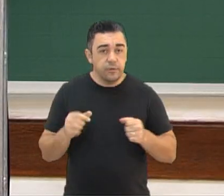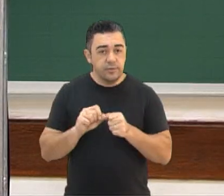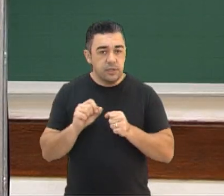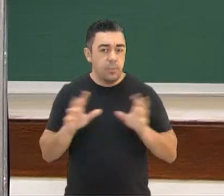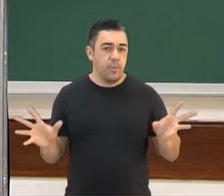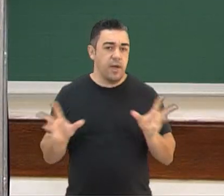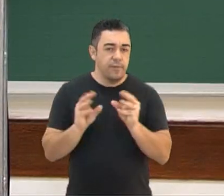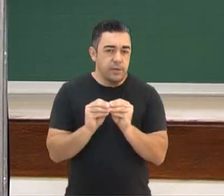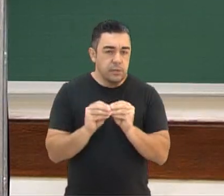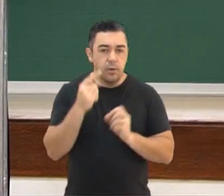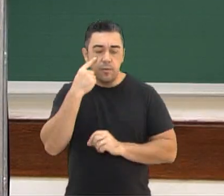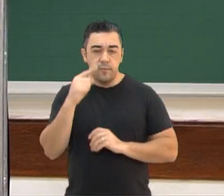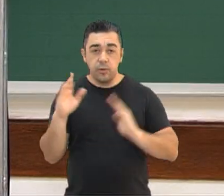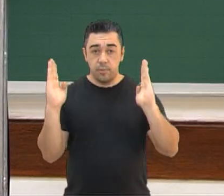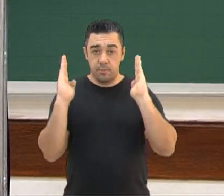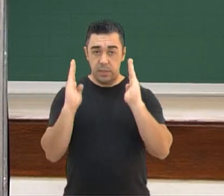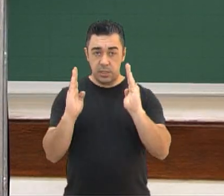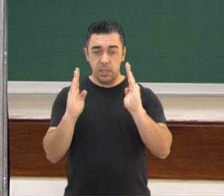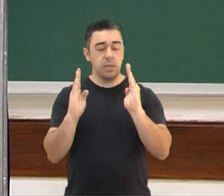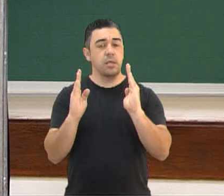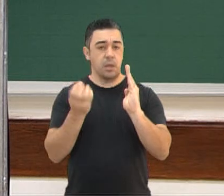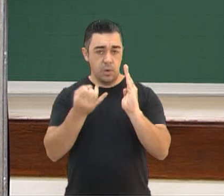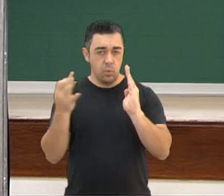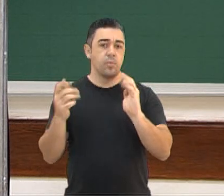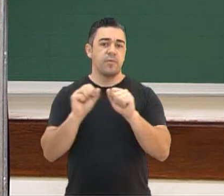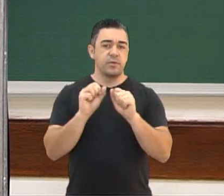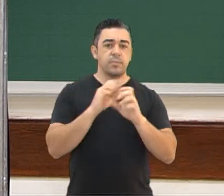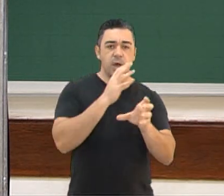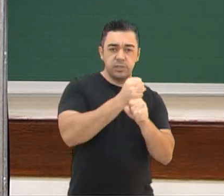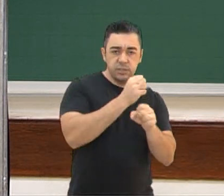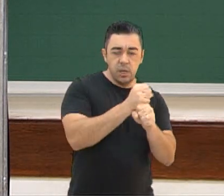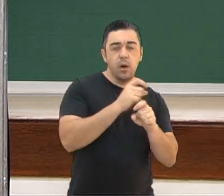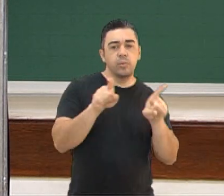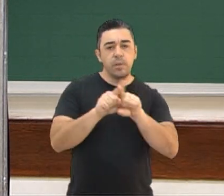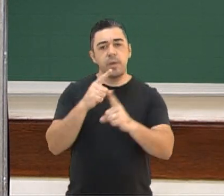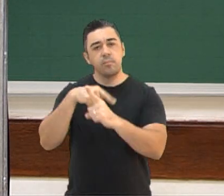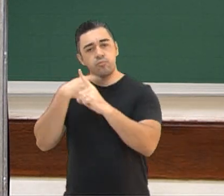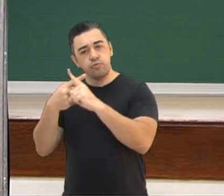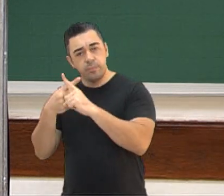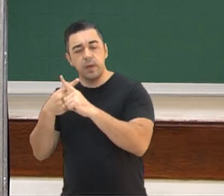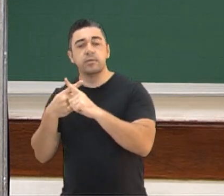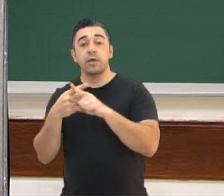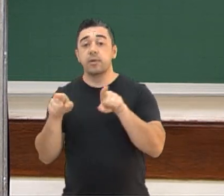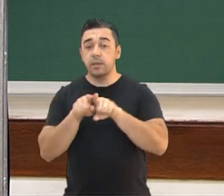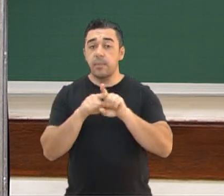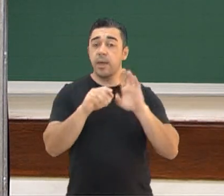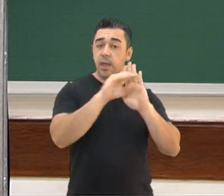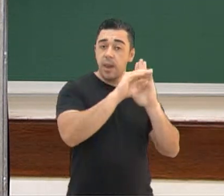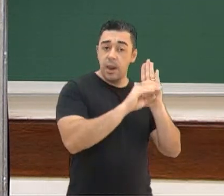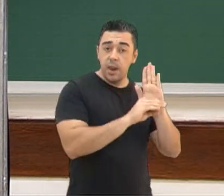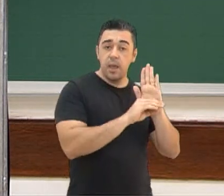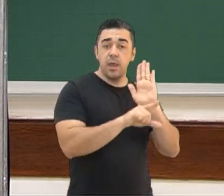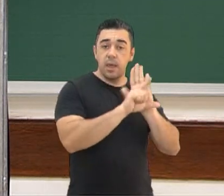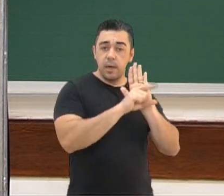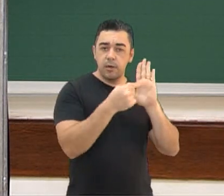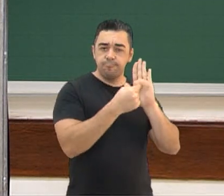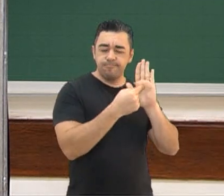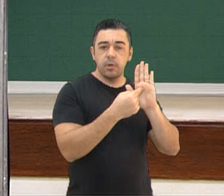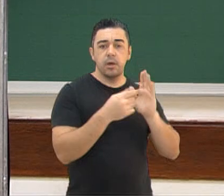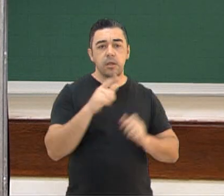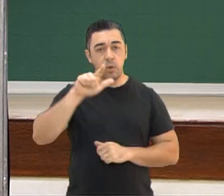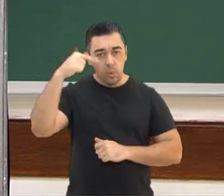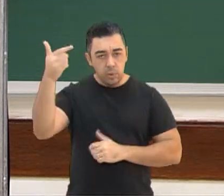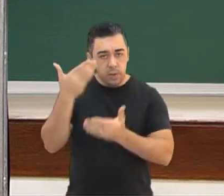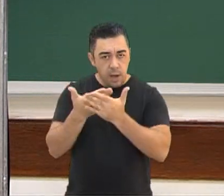uma revisão aí de matrizes, com algumas operações, né, de adição, multiplicação e lei de formação também, tá? Então, até